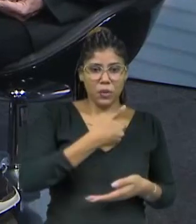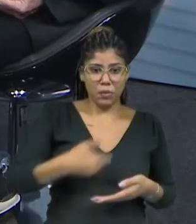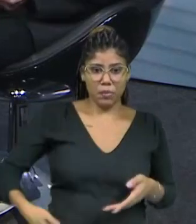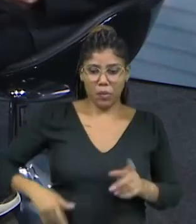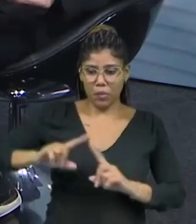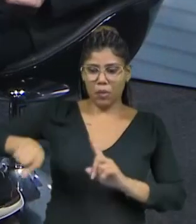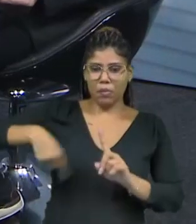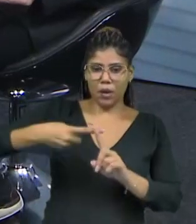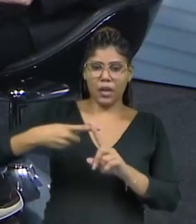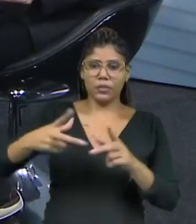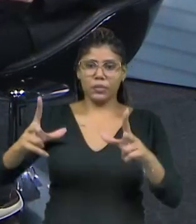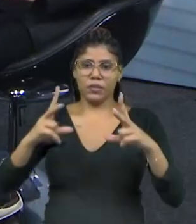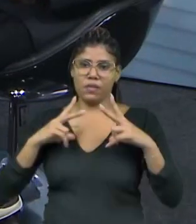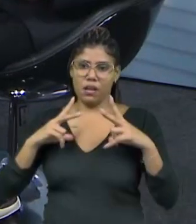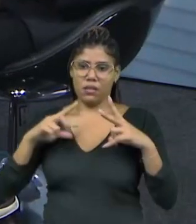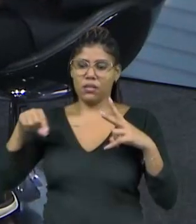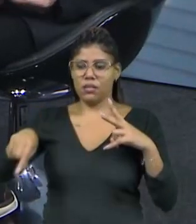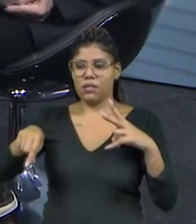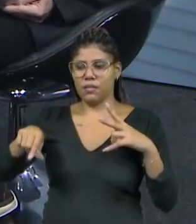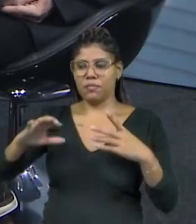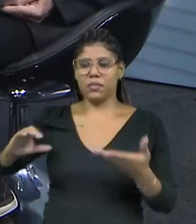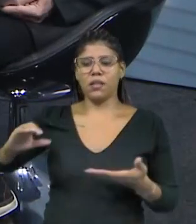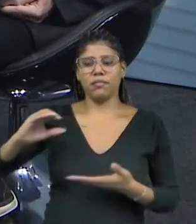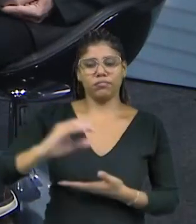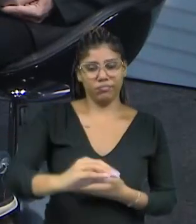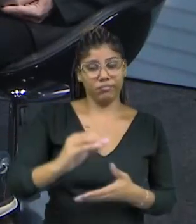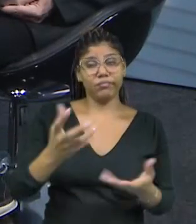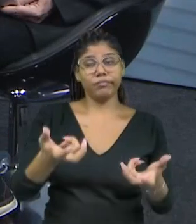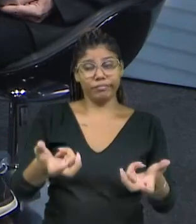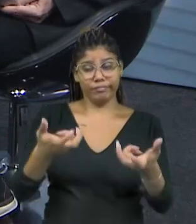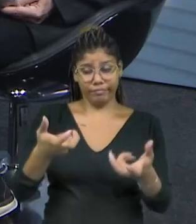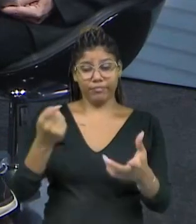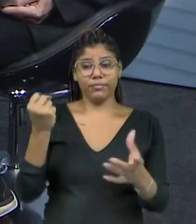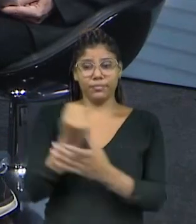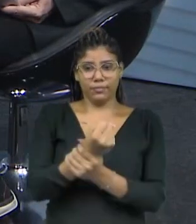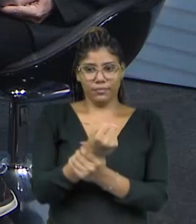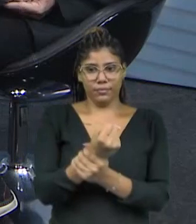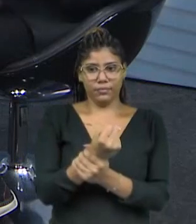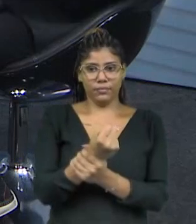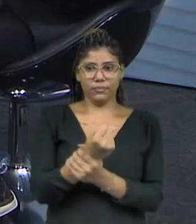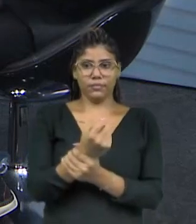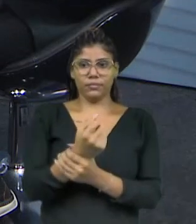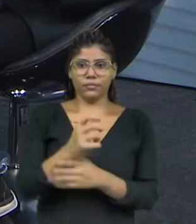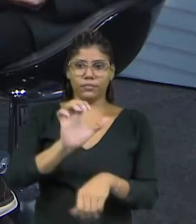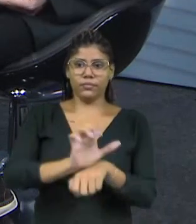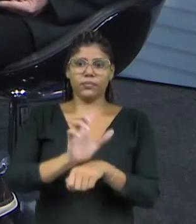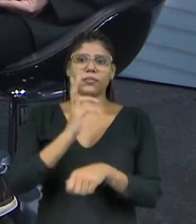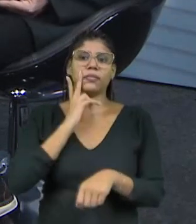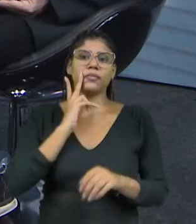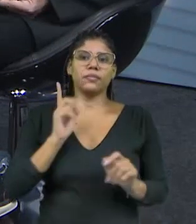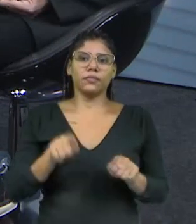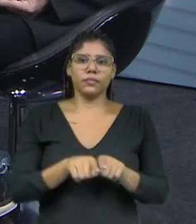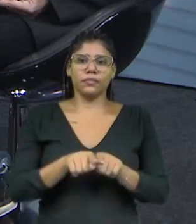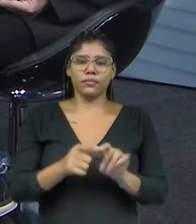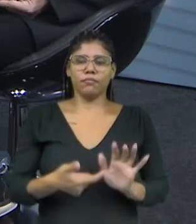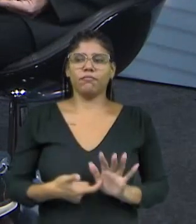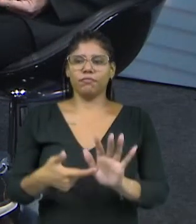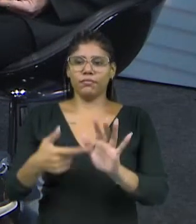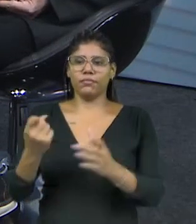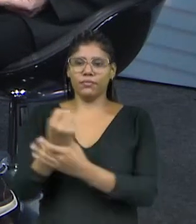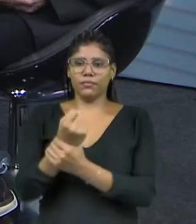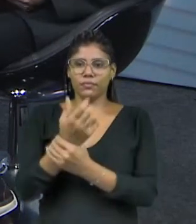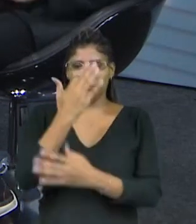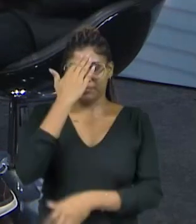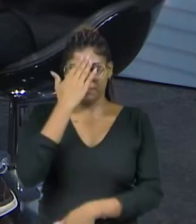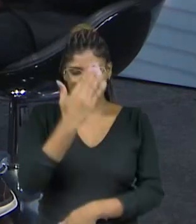ele quer segurança. Exatamente. Para botar o dinheiro dele. Exatamente. E o Ceará tem dado também essa demonstração de solidez, isso é importante. Exatamente. Obrigado